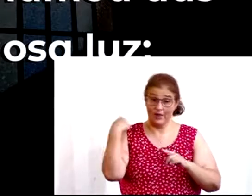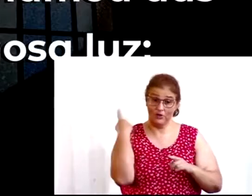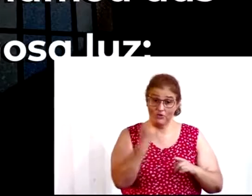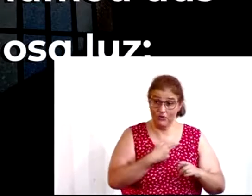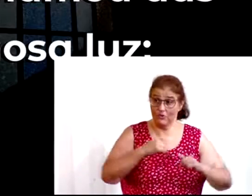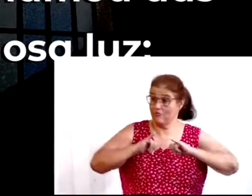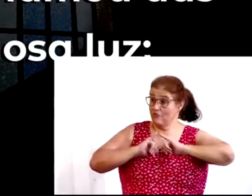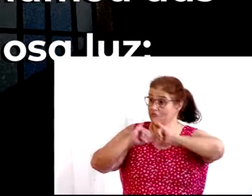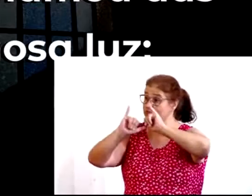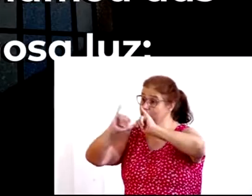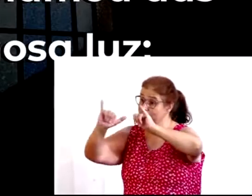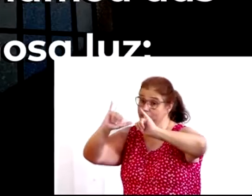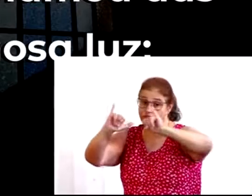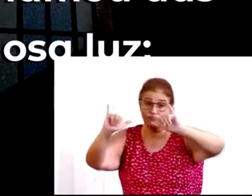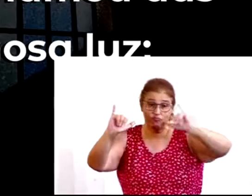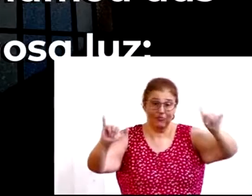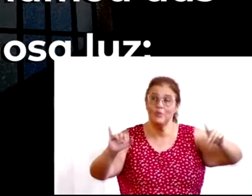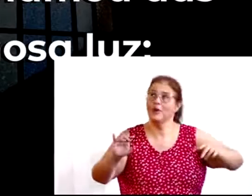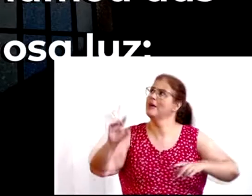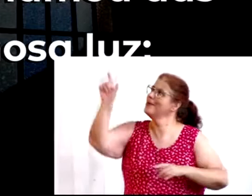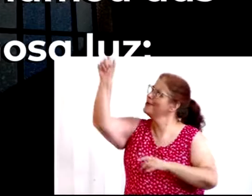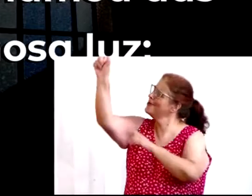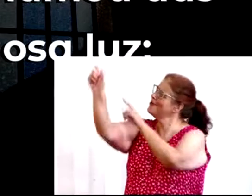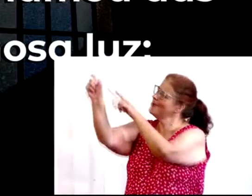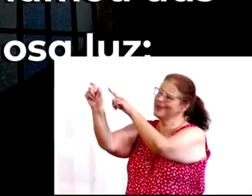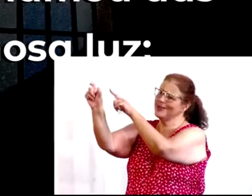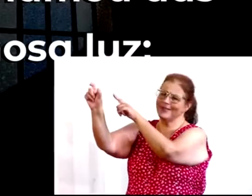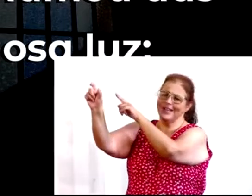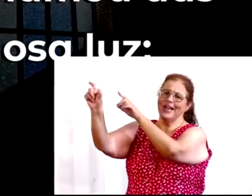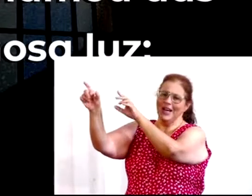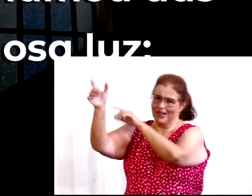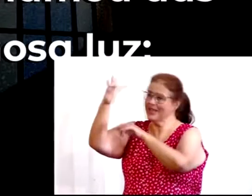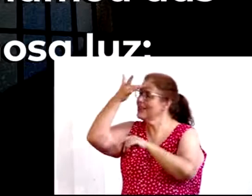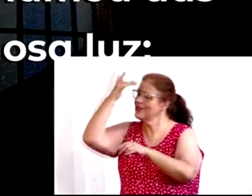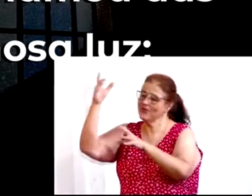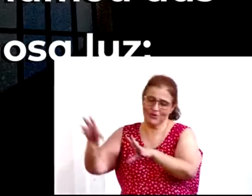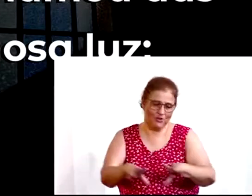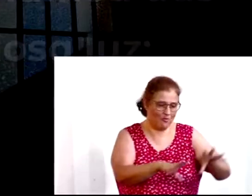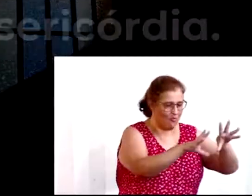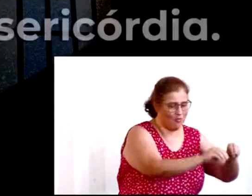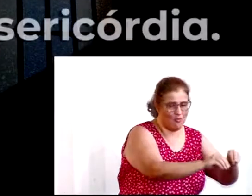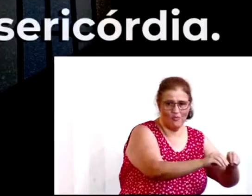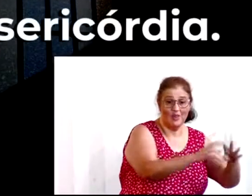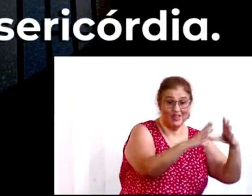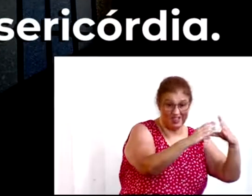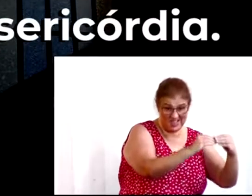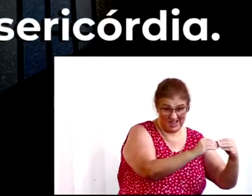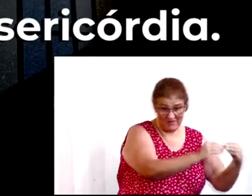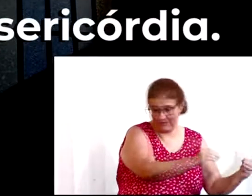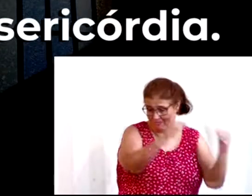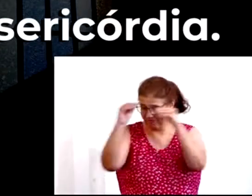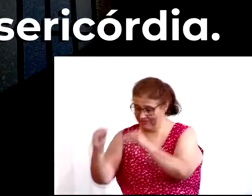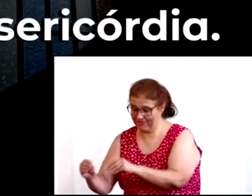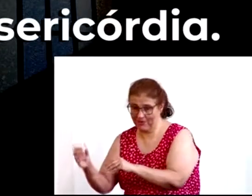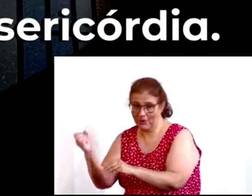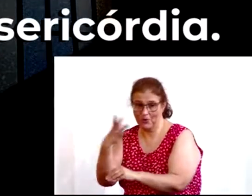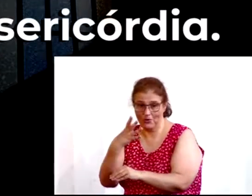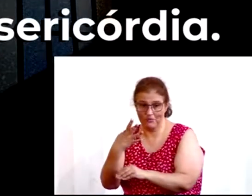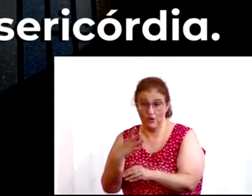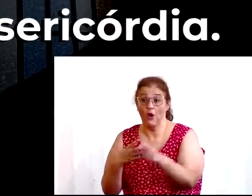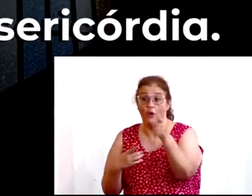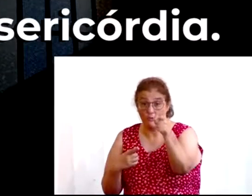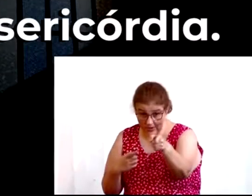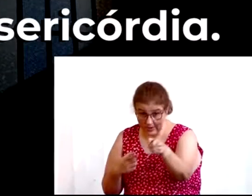as virtudes daquele que vos chamou das trevas para a sua maravilhosa luz. Vós, sim,